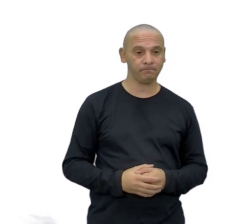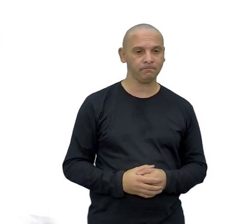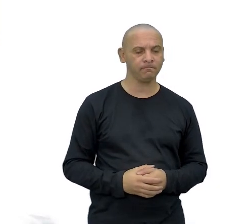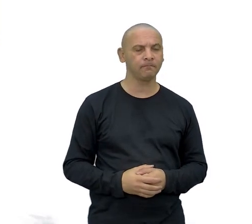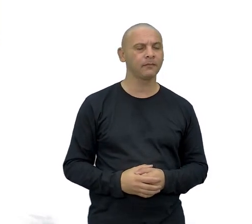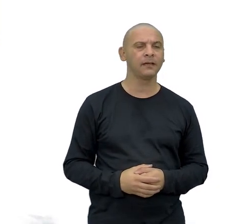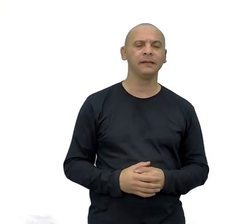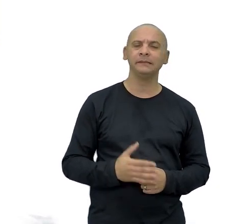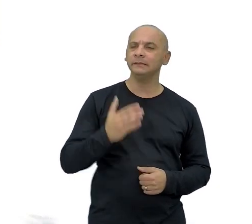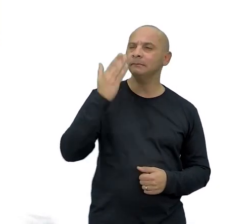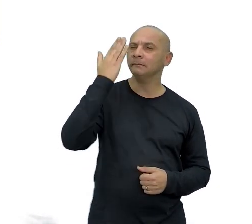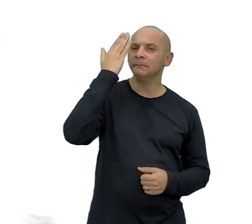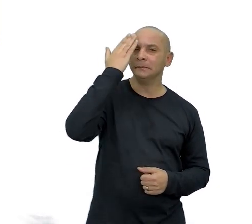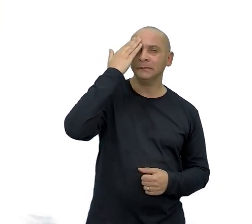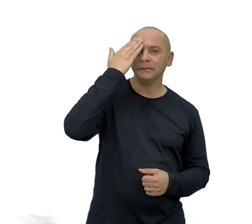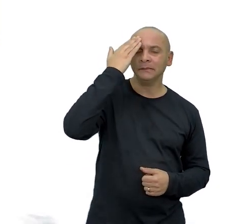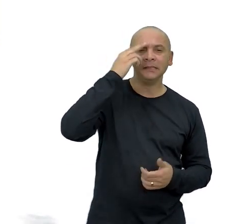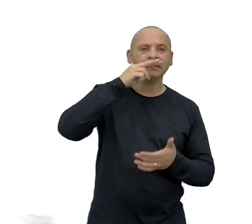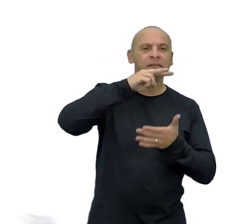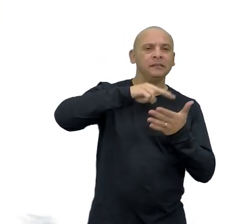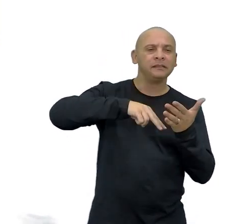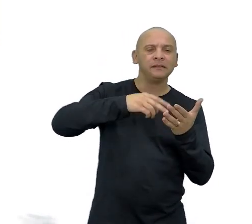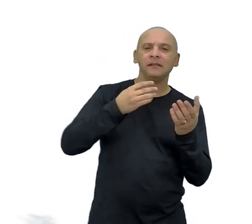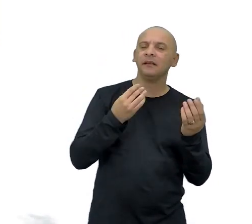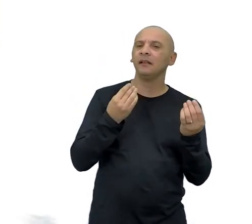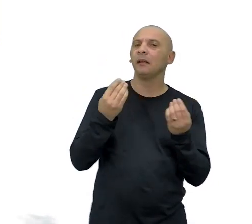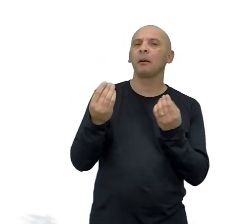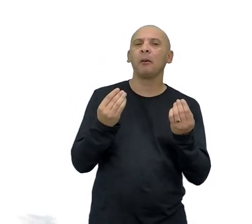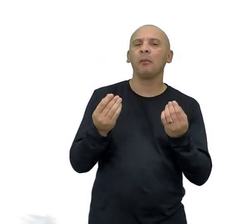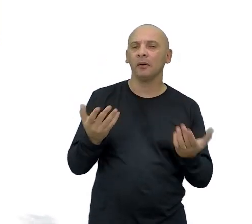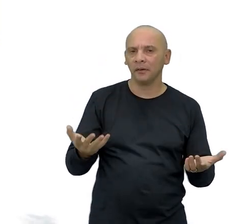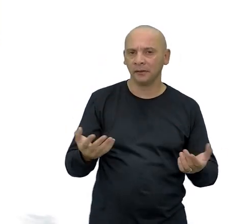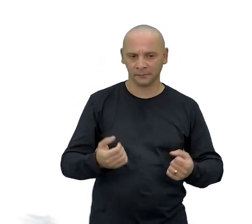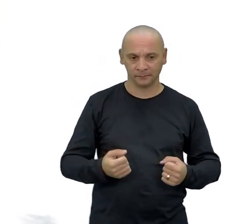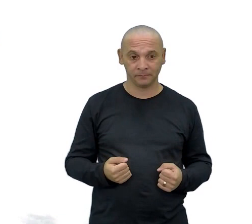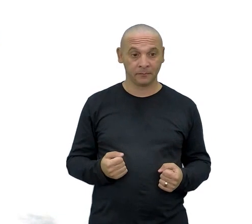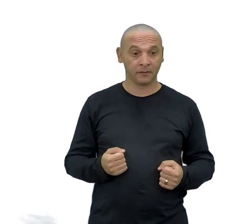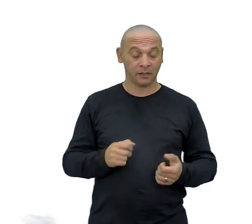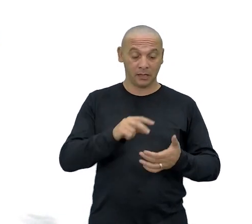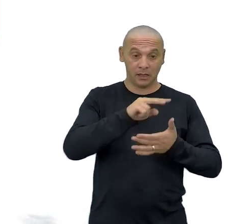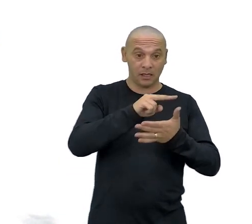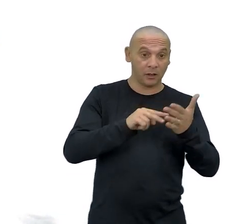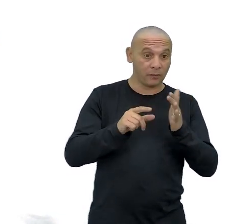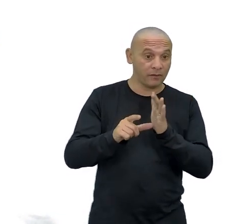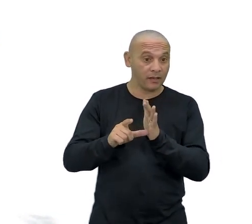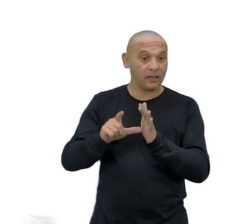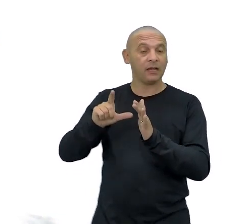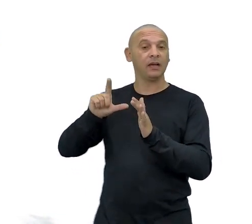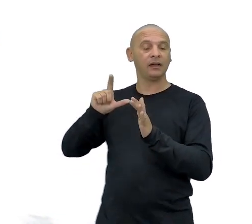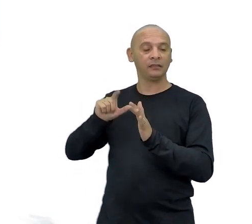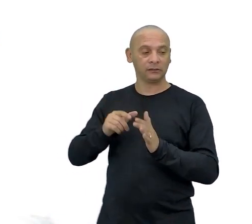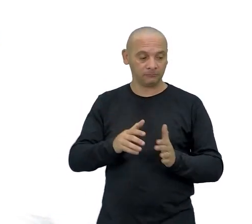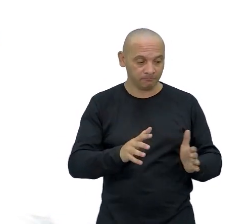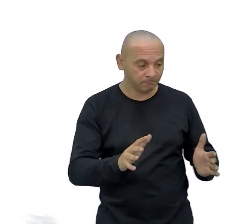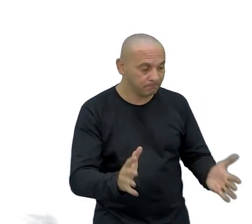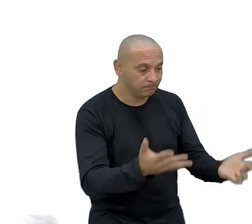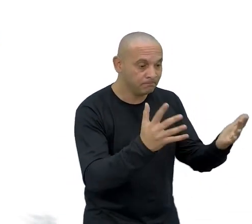Como que a gente, então, vai dar início para essa construção de sentido? Antes da leitura, então, fazer essa